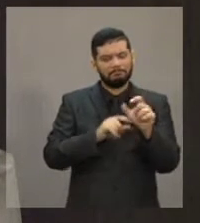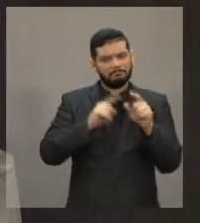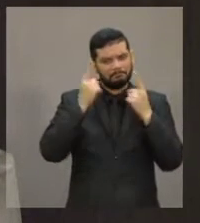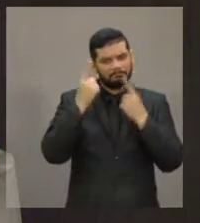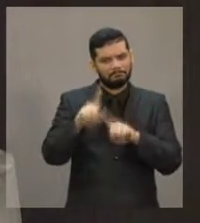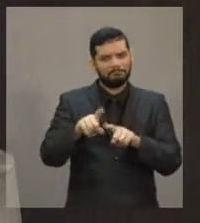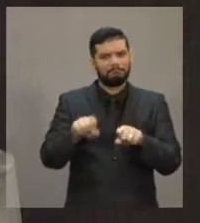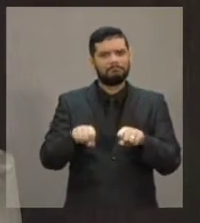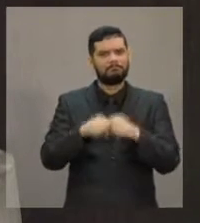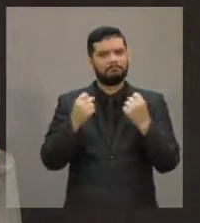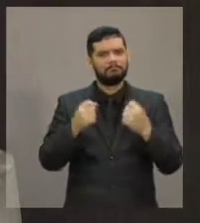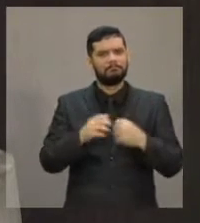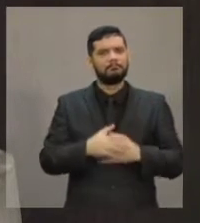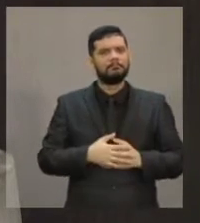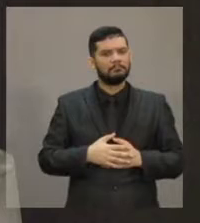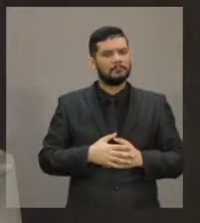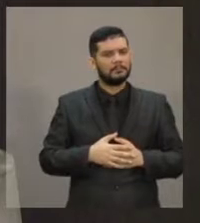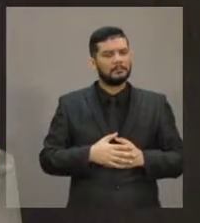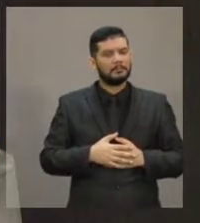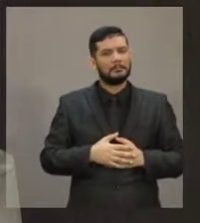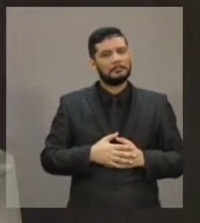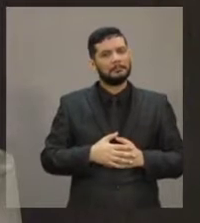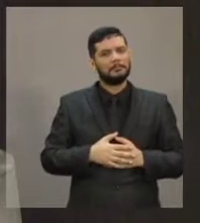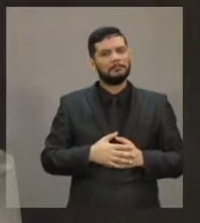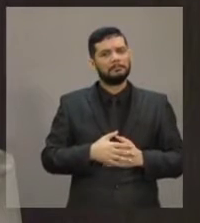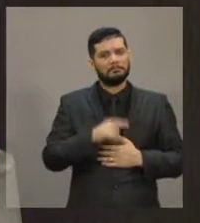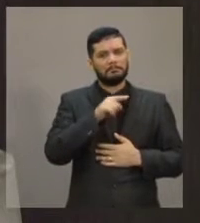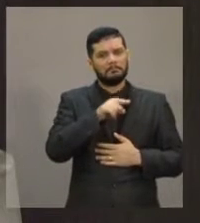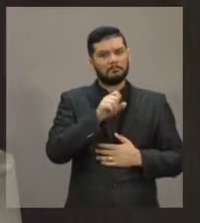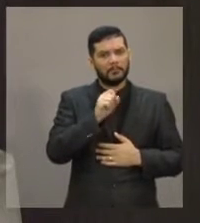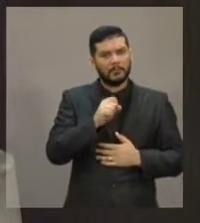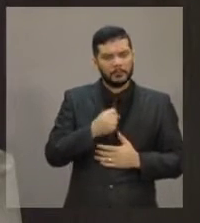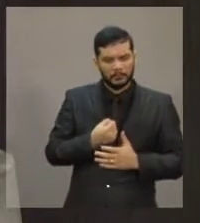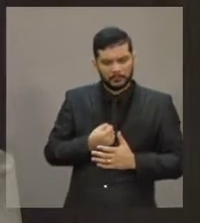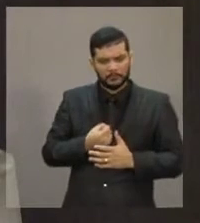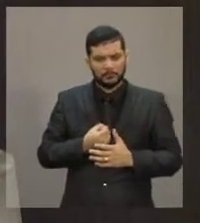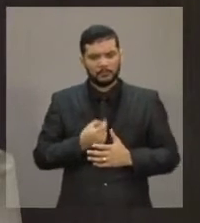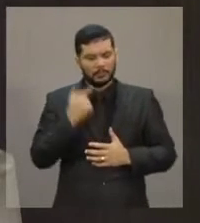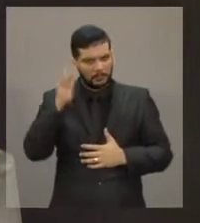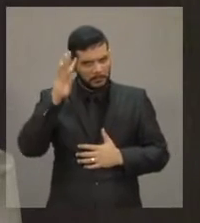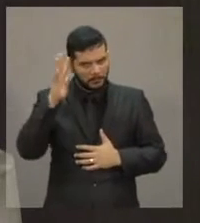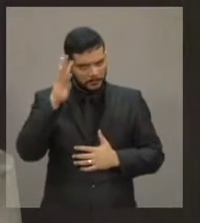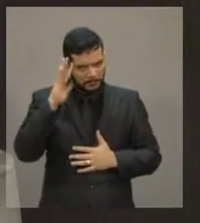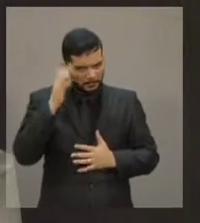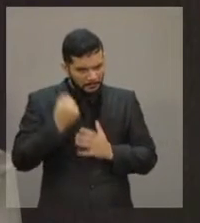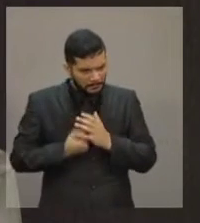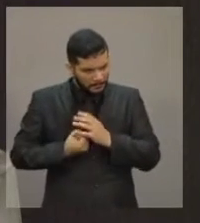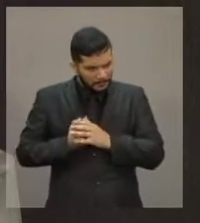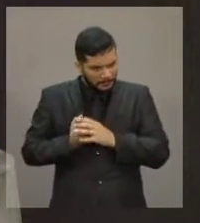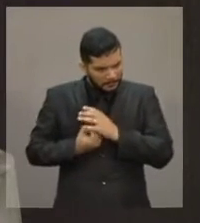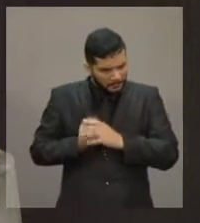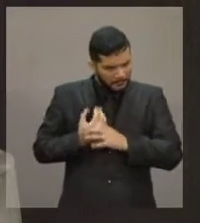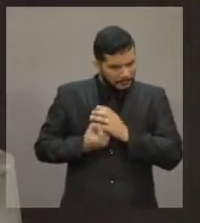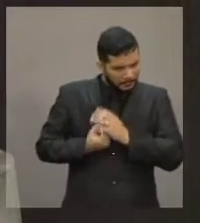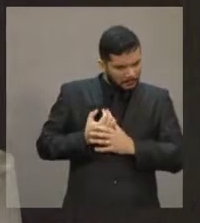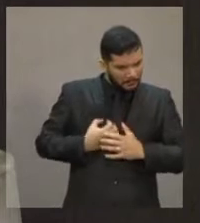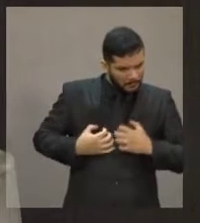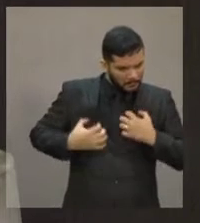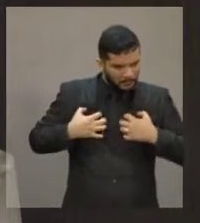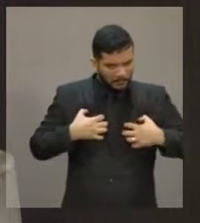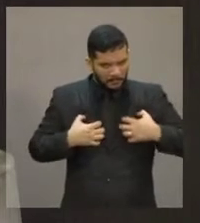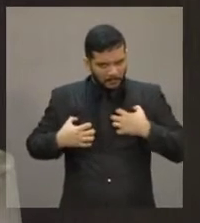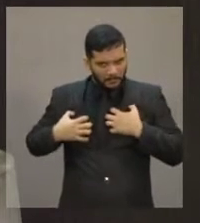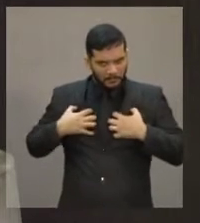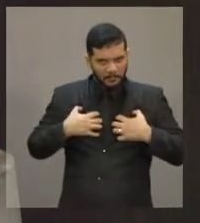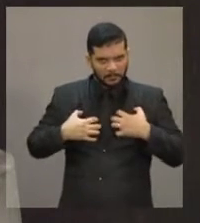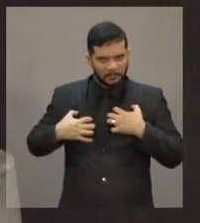combatido, elas gestam uma clivagem na sociedade brasileira e você acaba